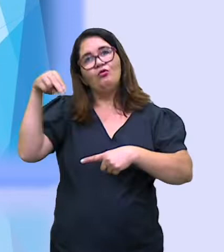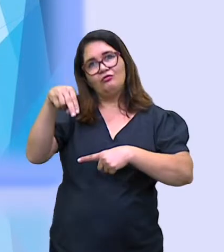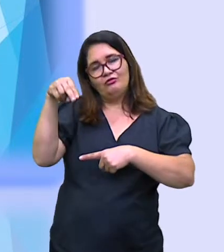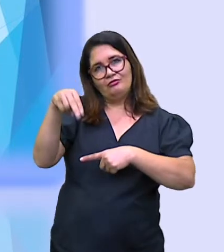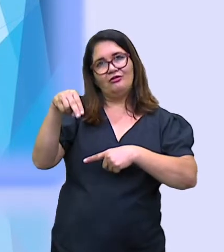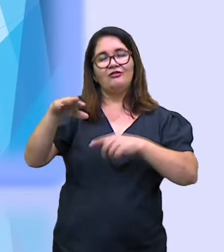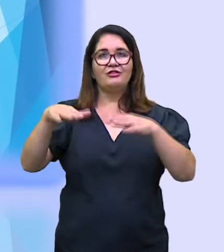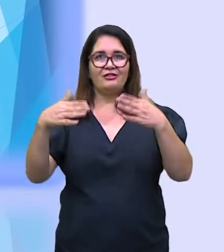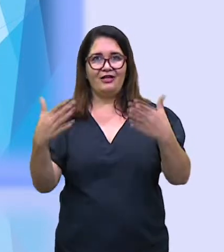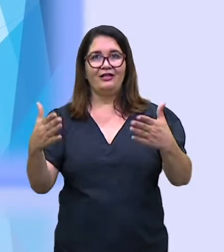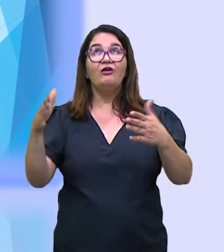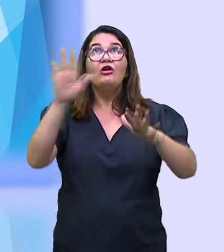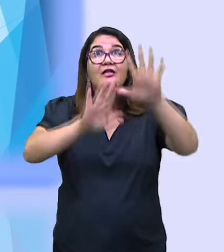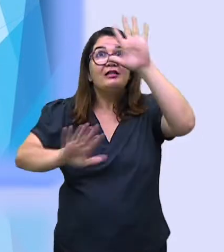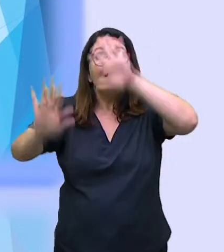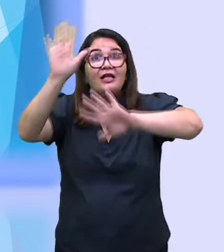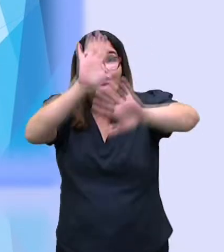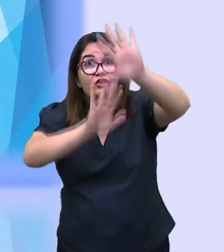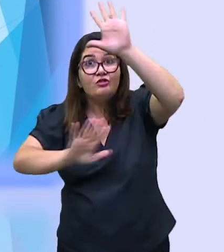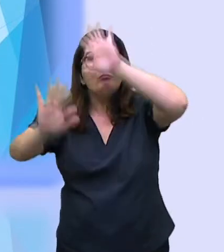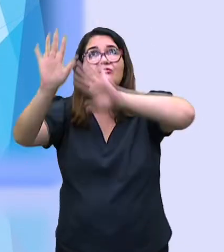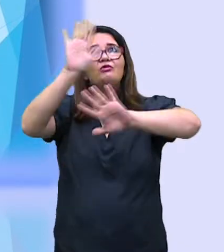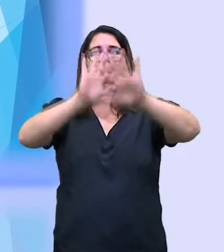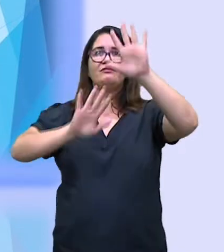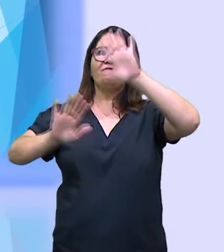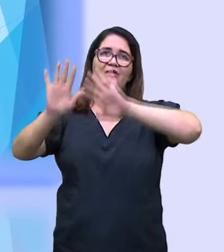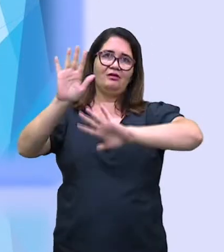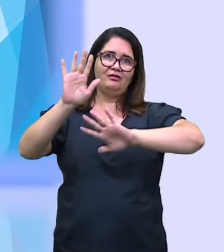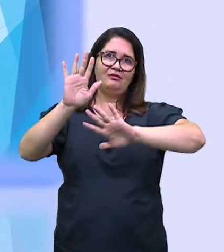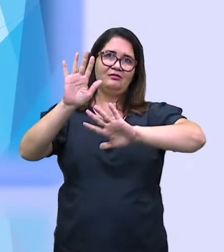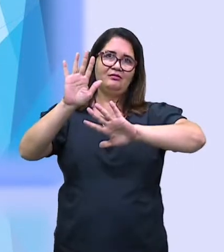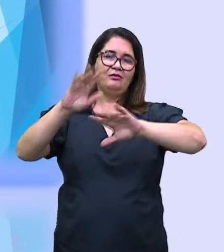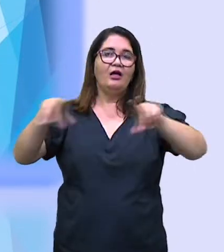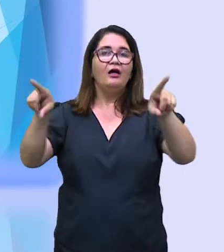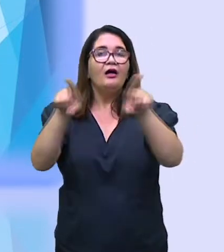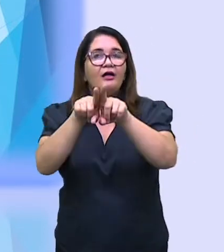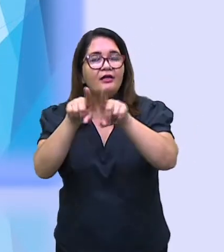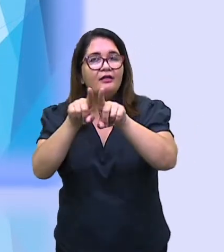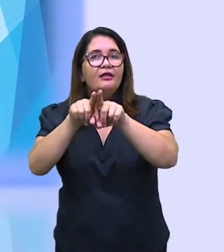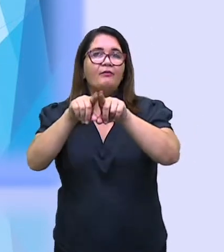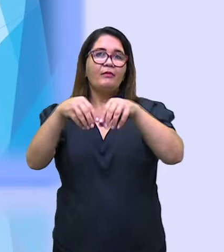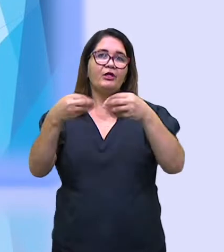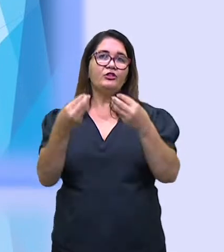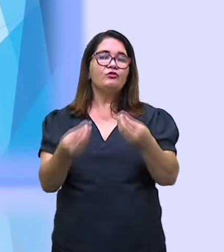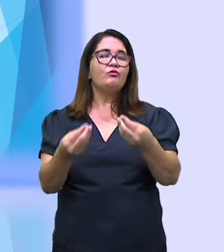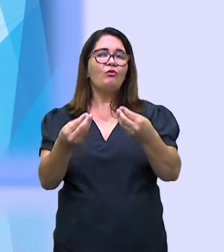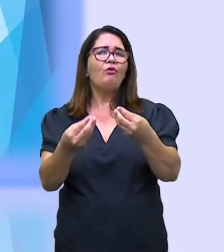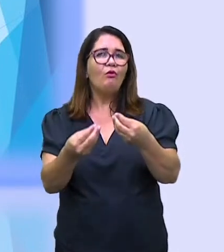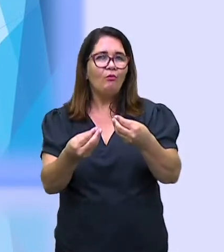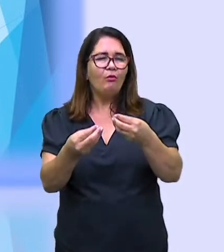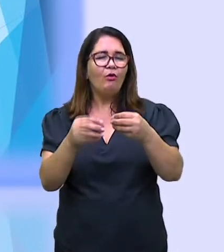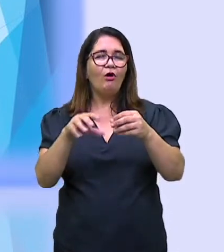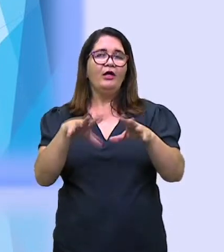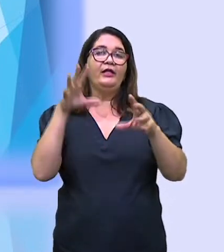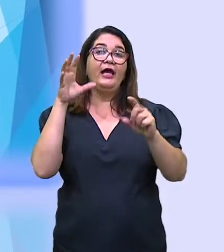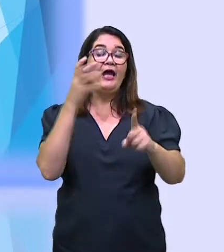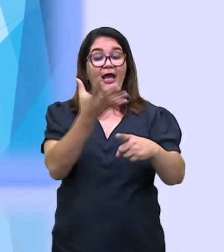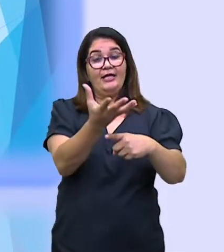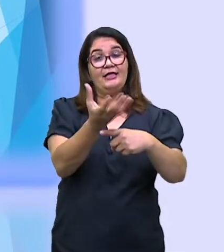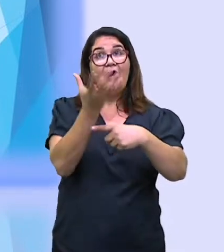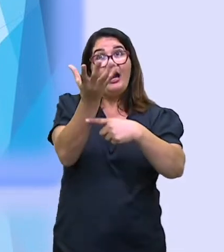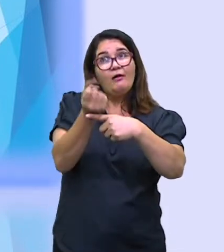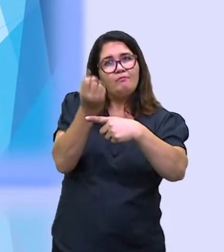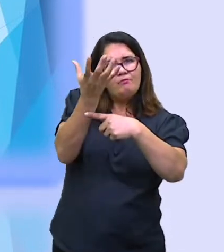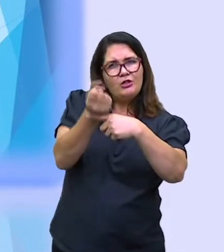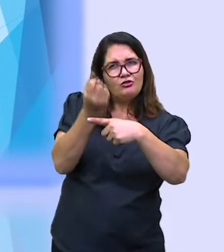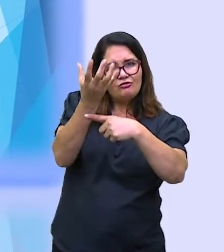nossa atmosfera e vai degradá-lo de uma maneira bem proveitosa, sem passar pelo processo